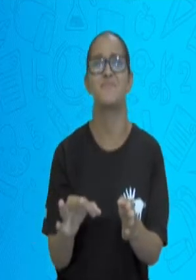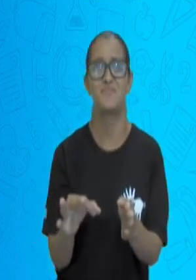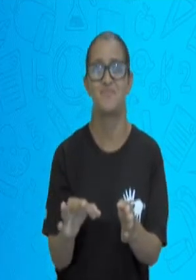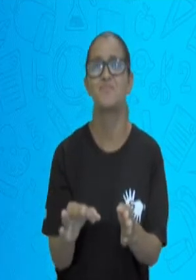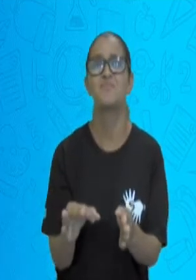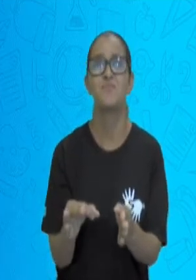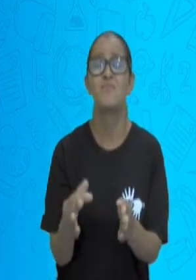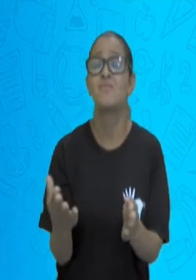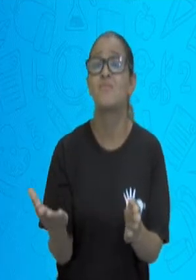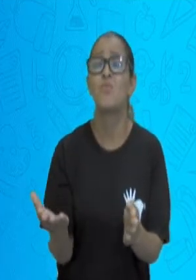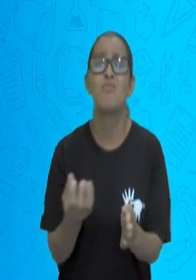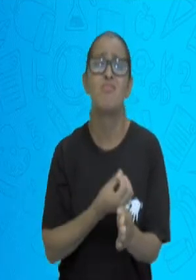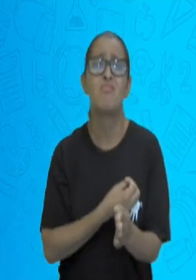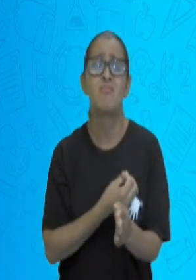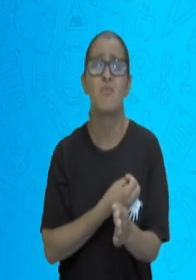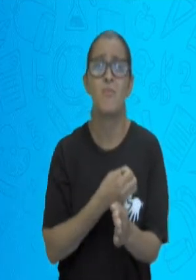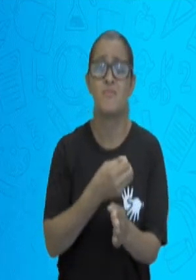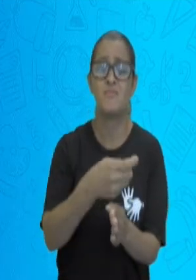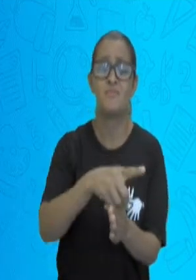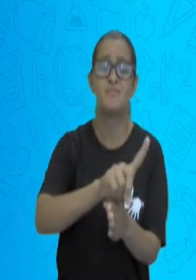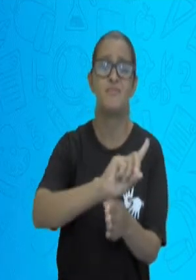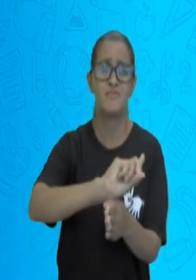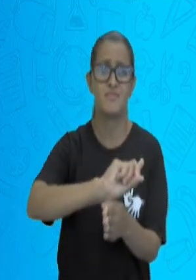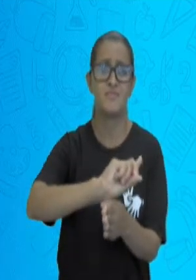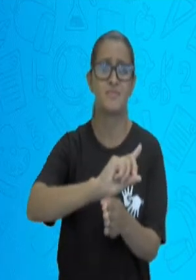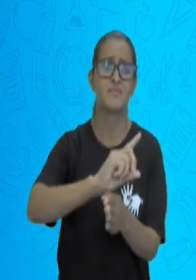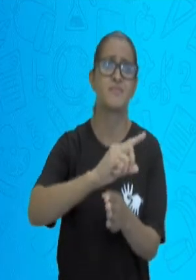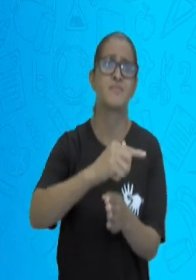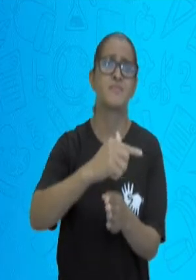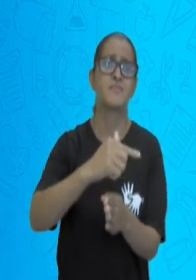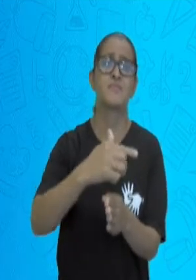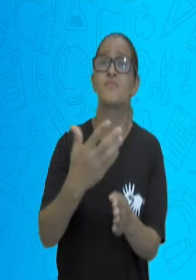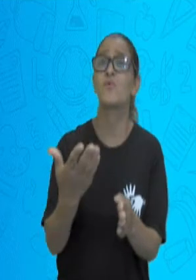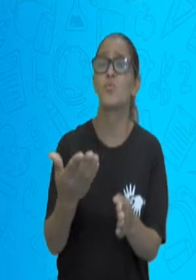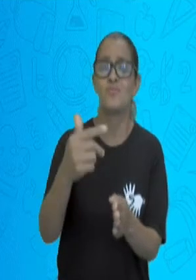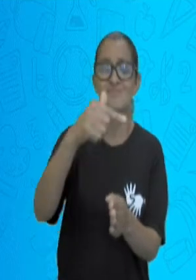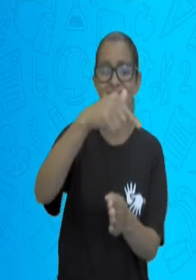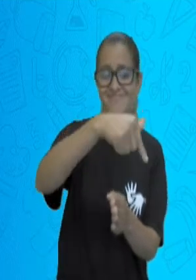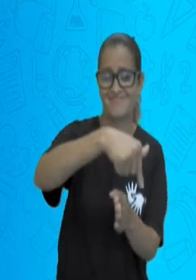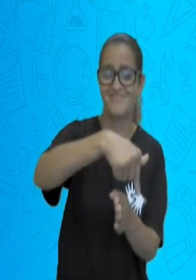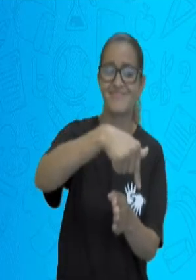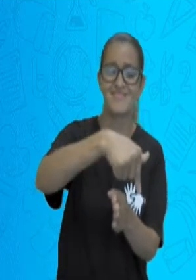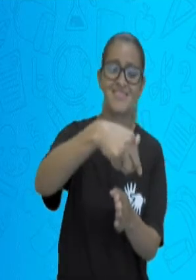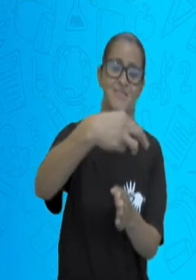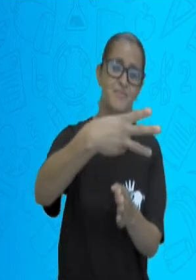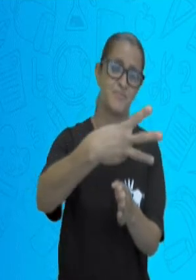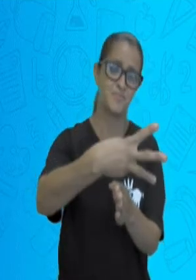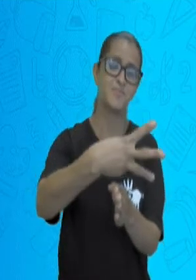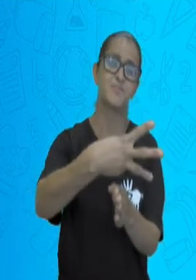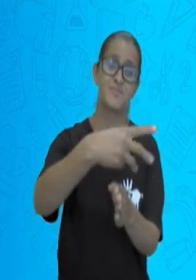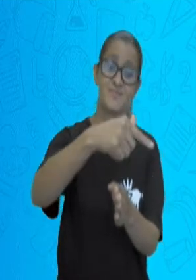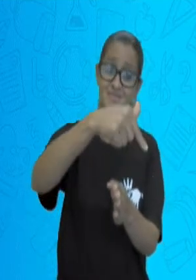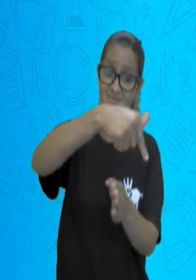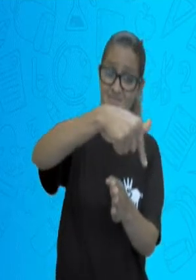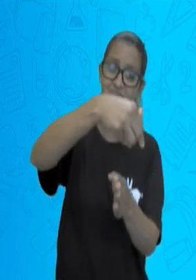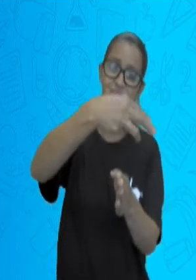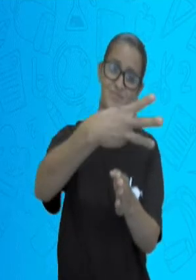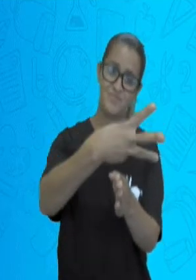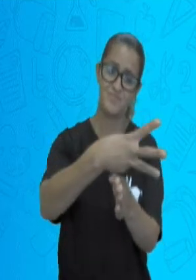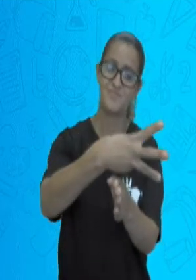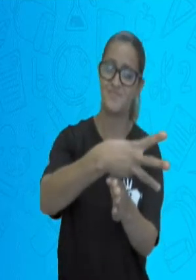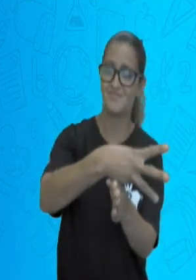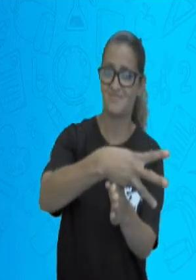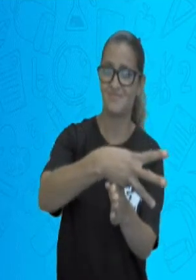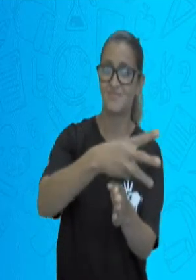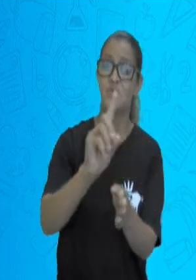57. E o 74? Qual vem antes dele? Isso mesmo, o